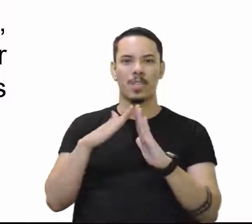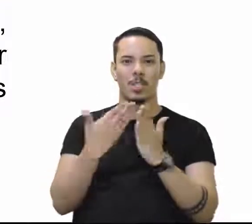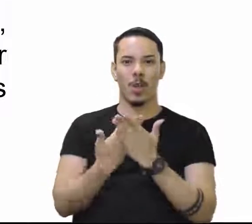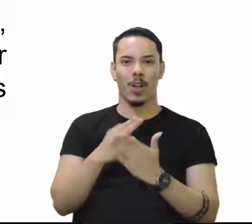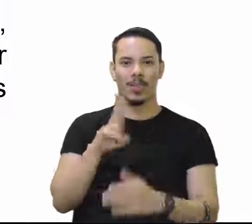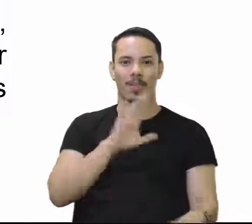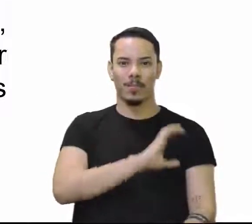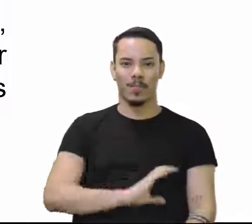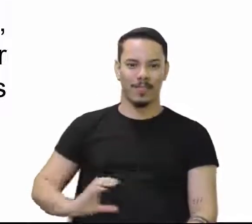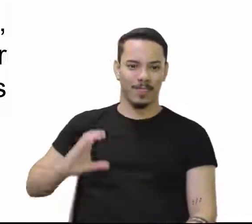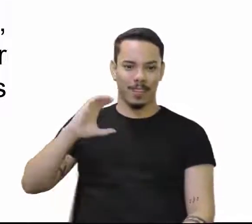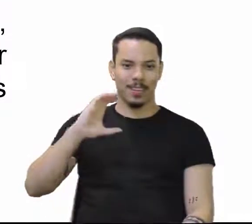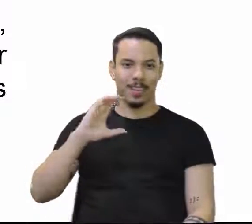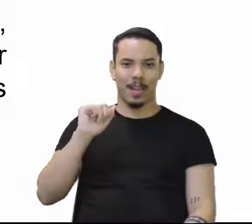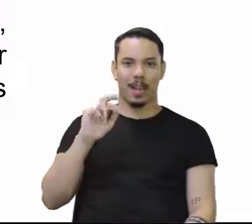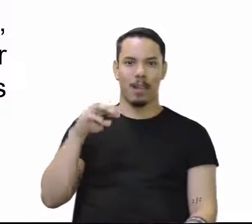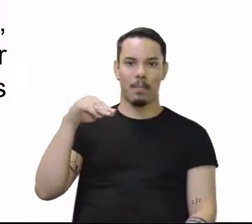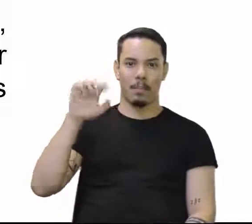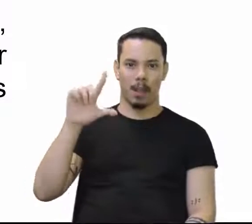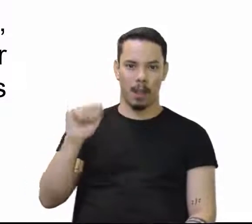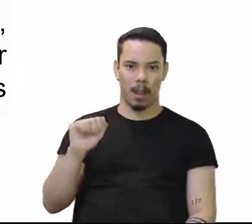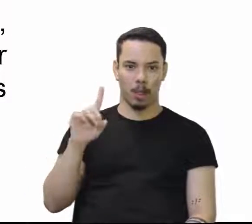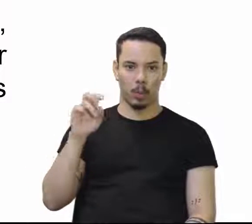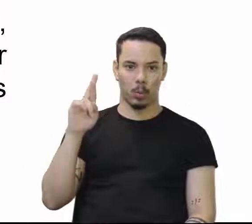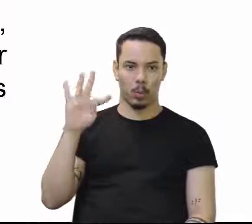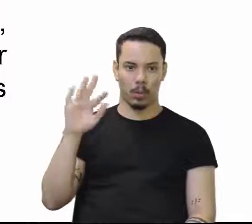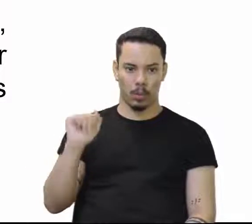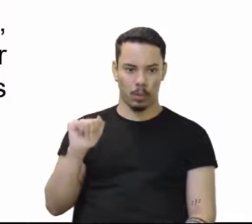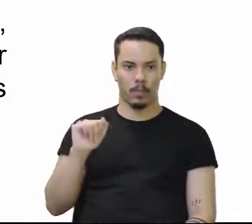aqui na capital que o nome é Carmela Dutra.